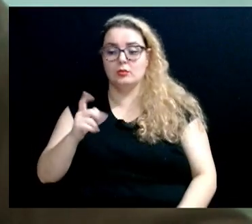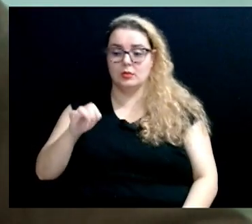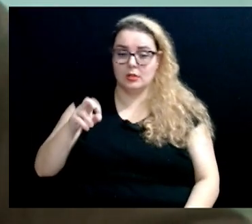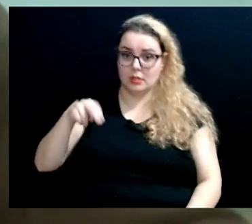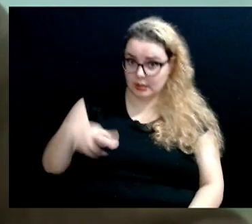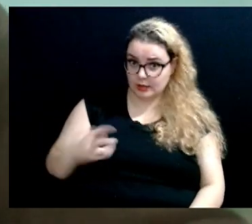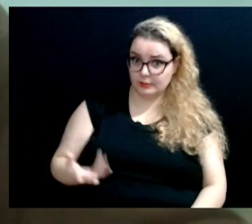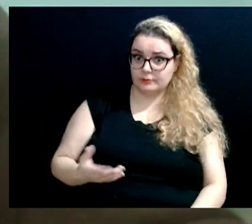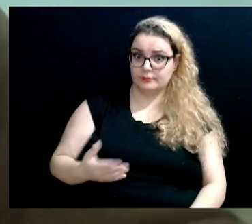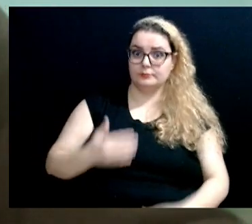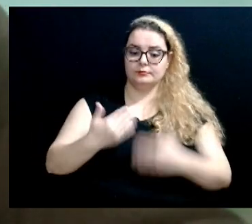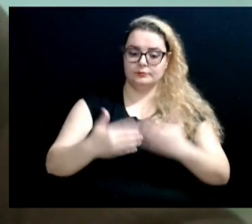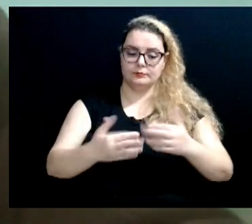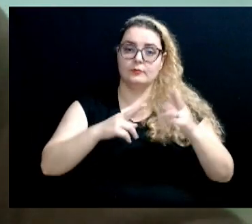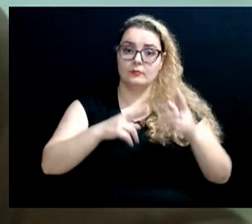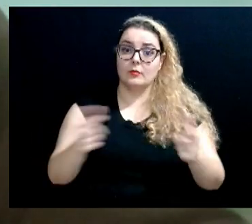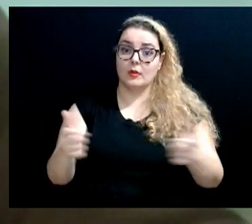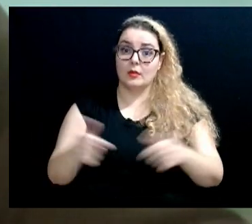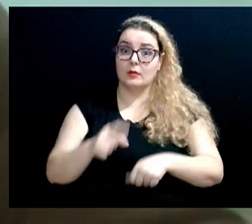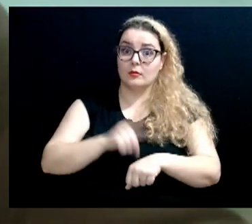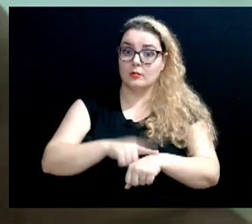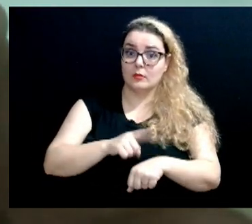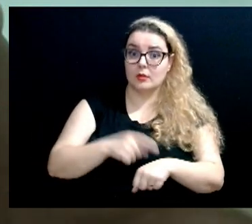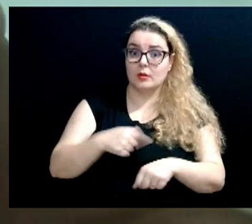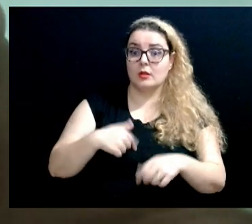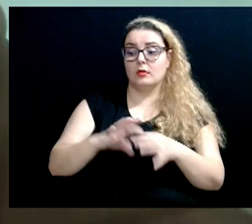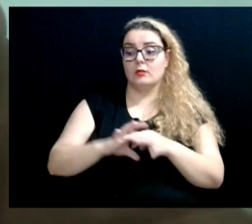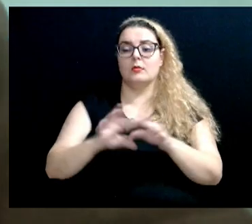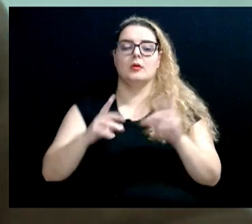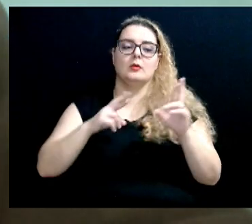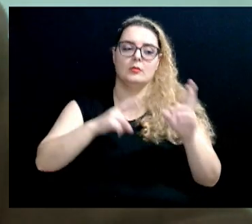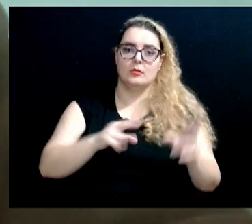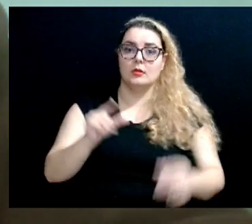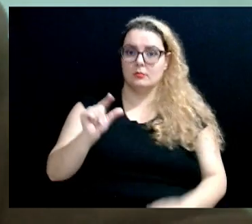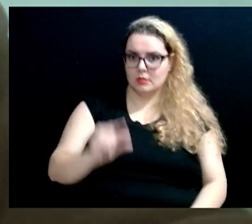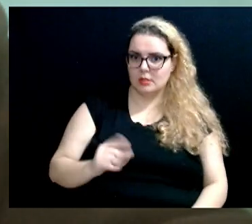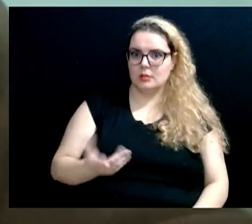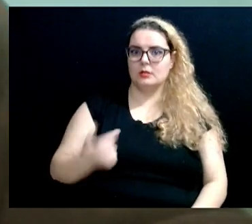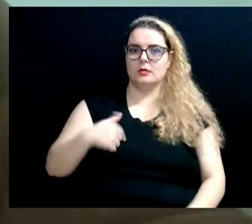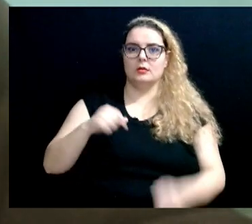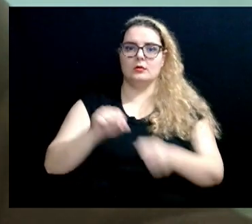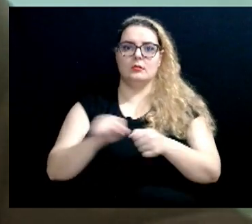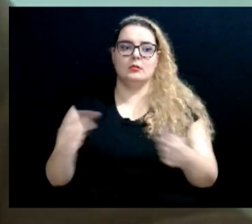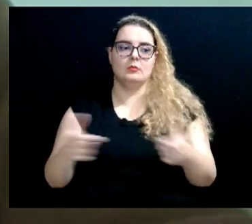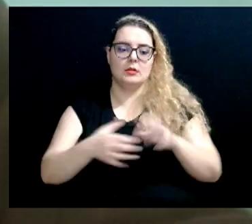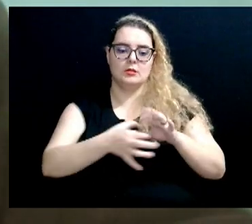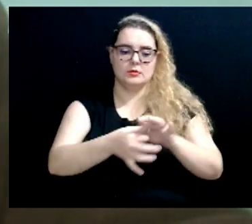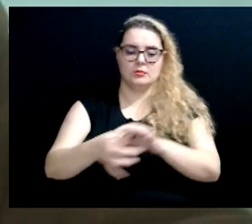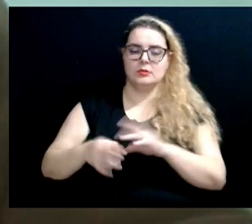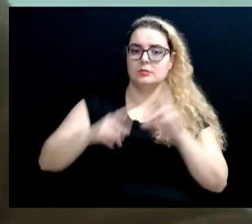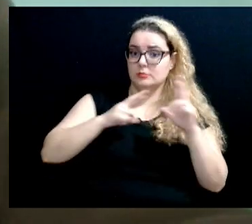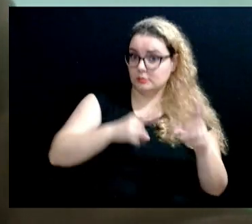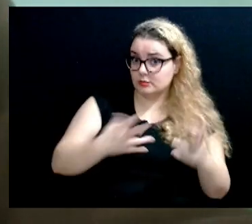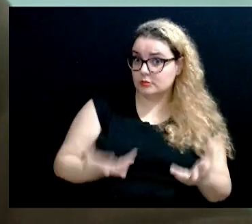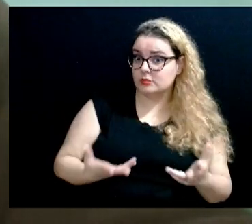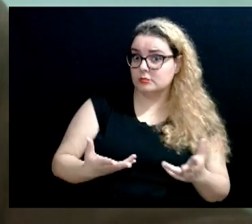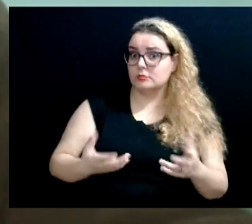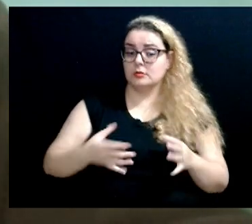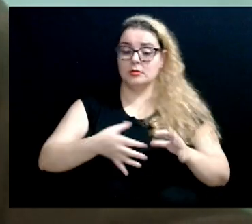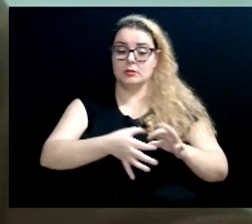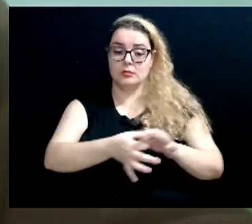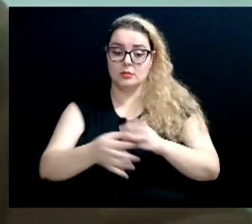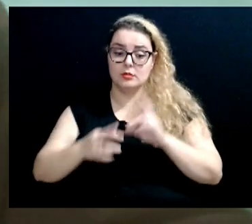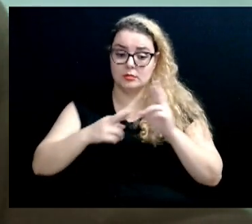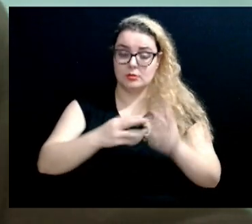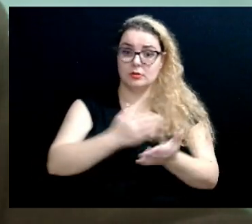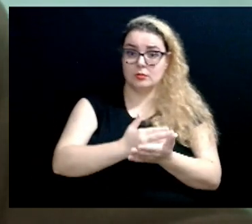dormindo menos horas, que eu me permito a dormir menos horas, eu faço menos ciclos de sono. E os ciclos de sono no começo ali da noite, eles